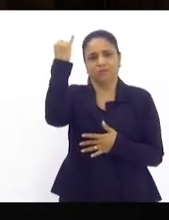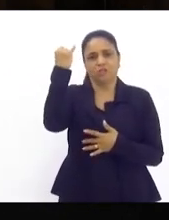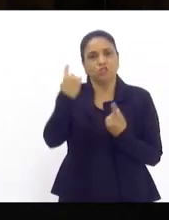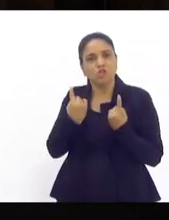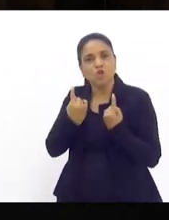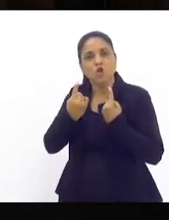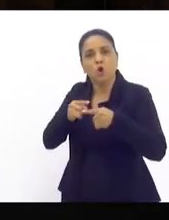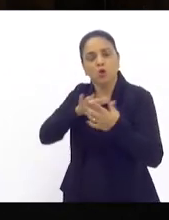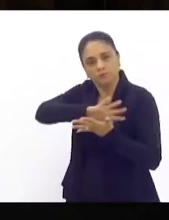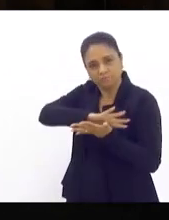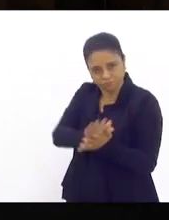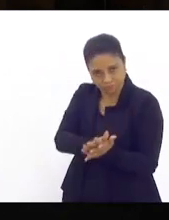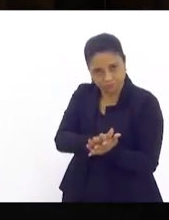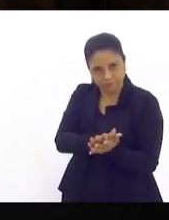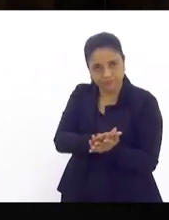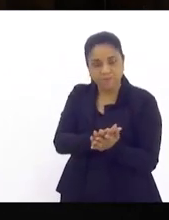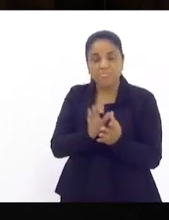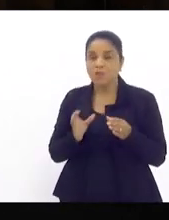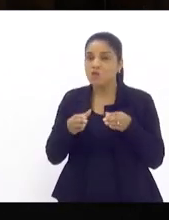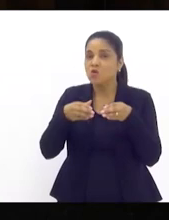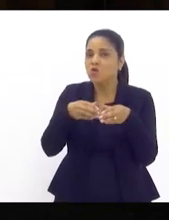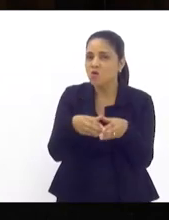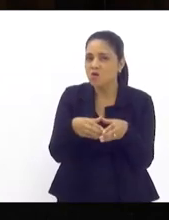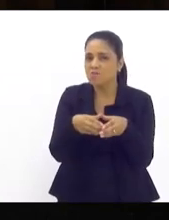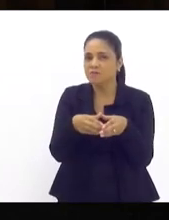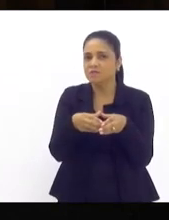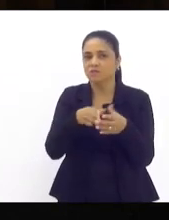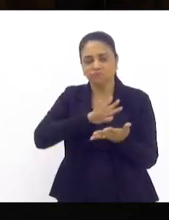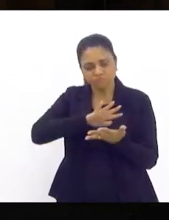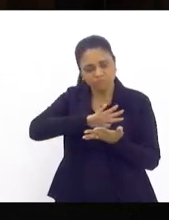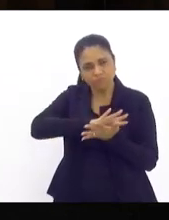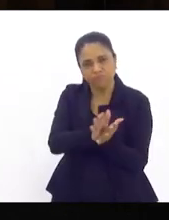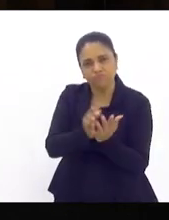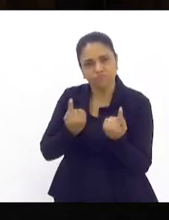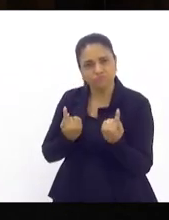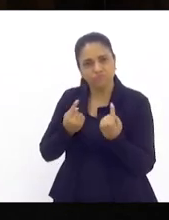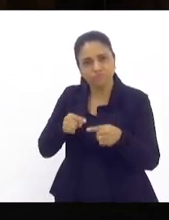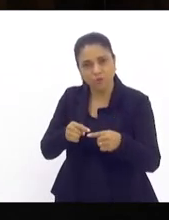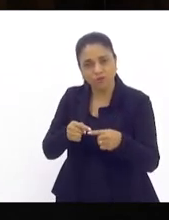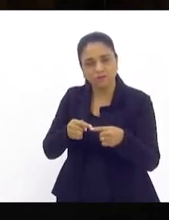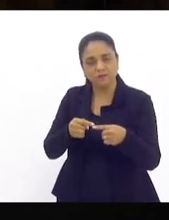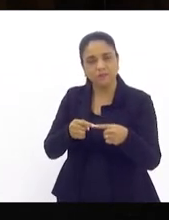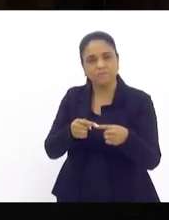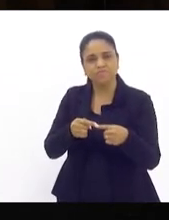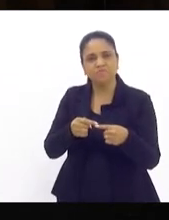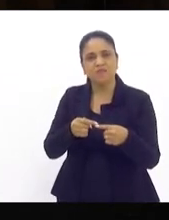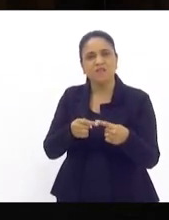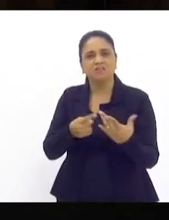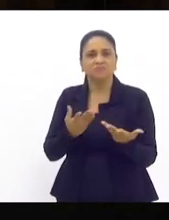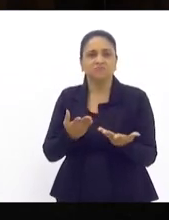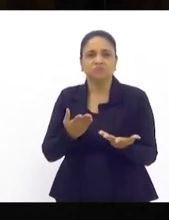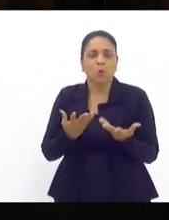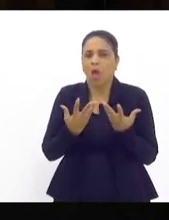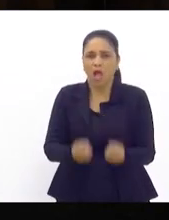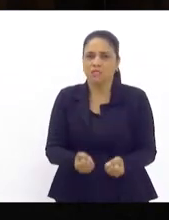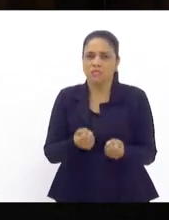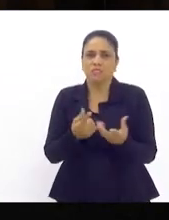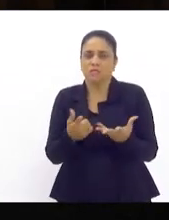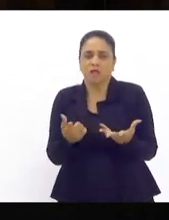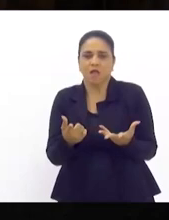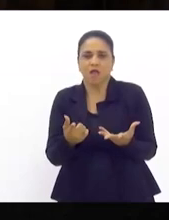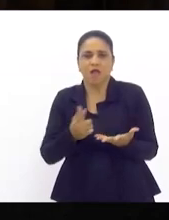Na nossa comissão, a Comissão de Combate às Discriminações, sejam elas de intolerância,